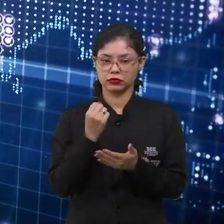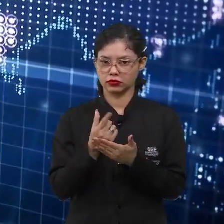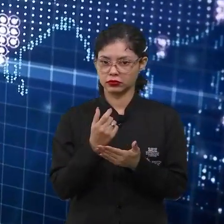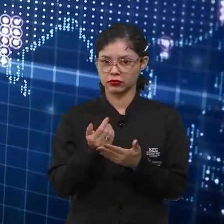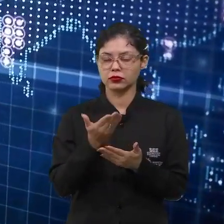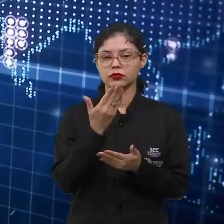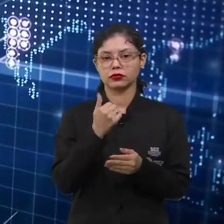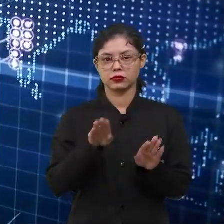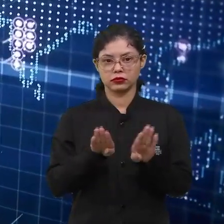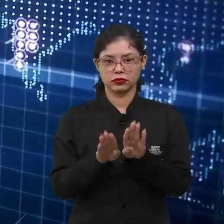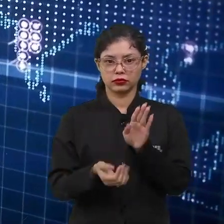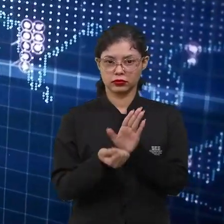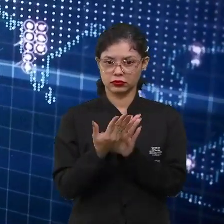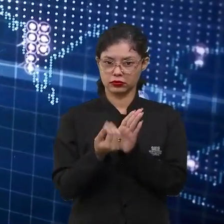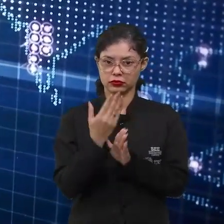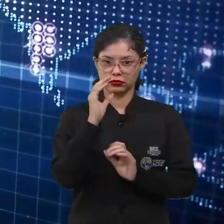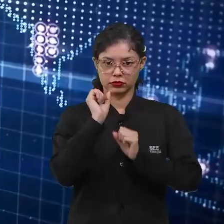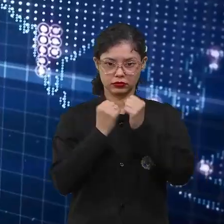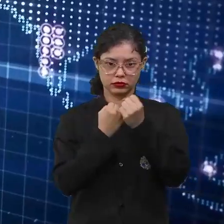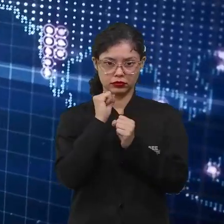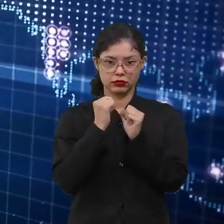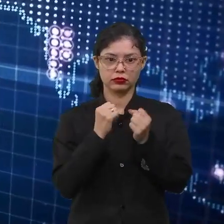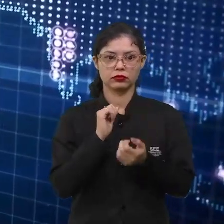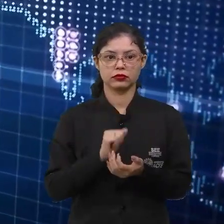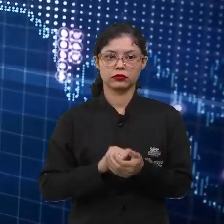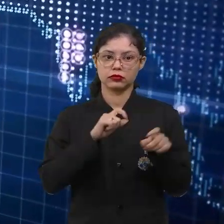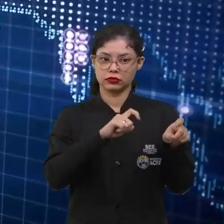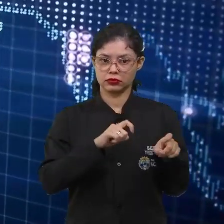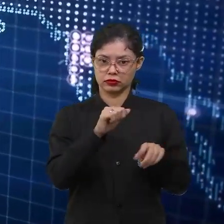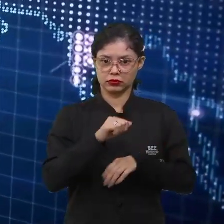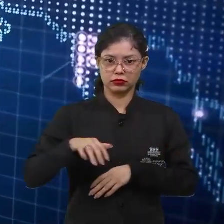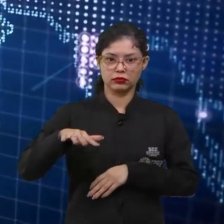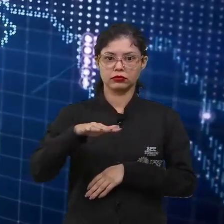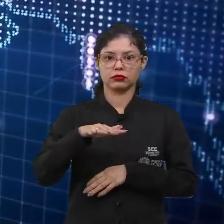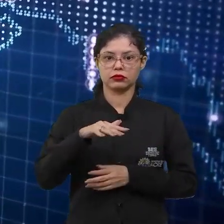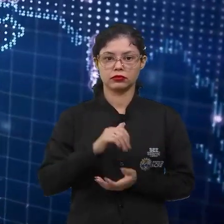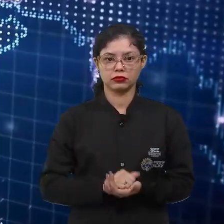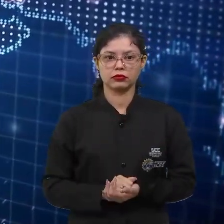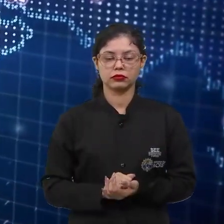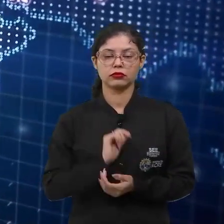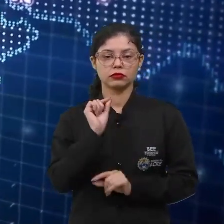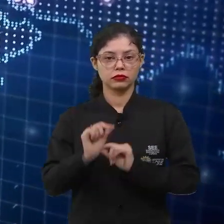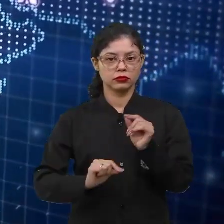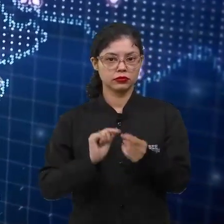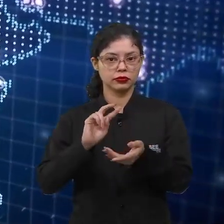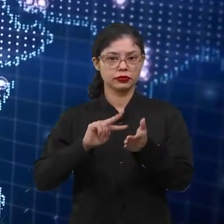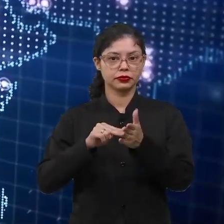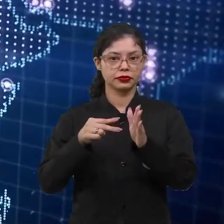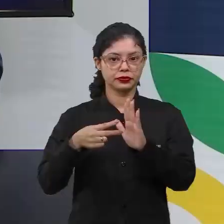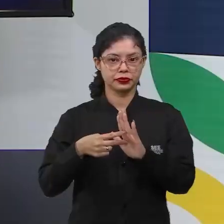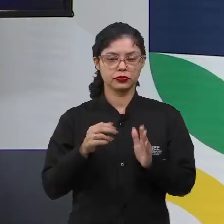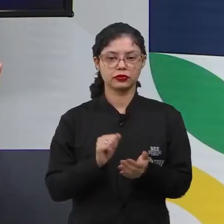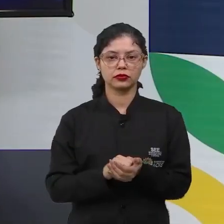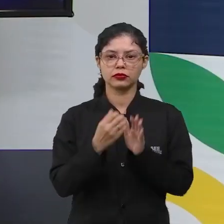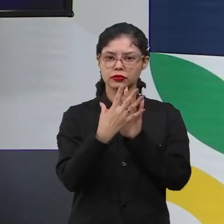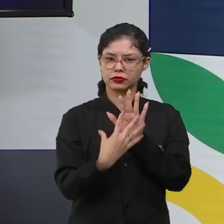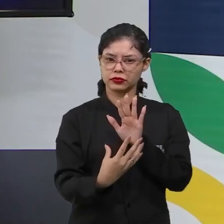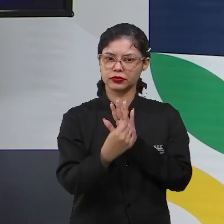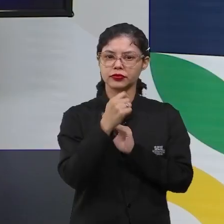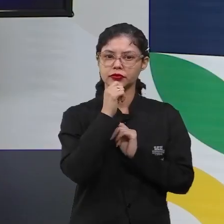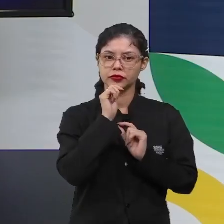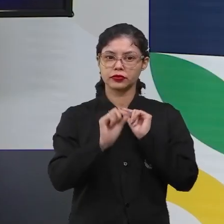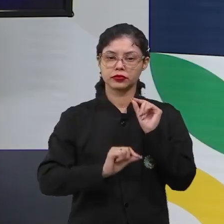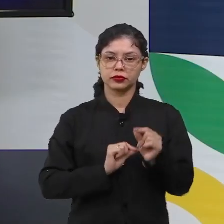e também à produção industrial e ao fomento agrícola. Bem, o que isso quer dizer? Qual o reflexo,